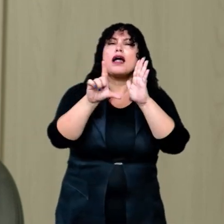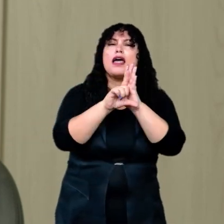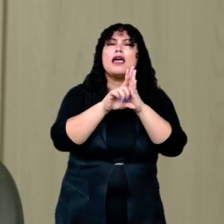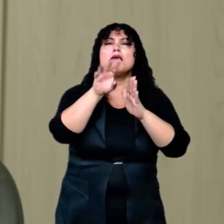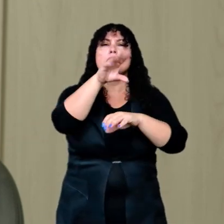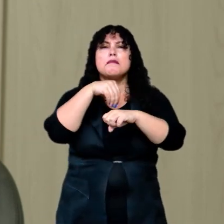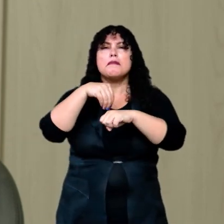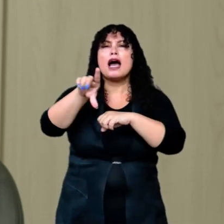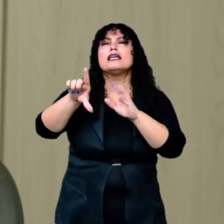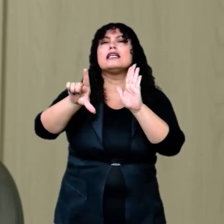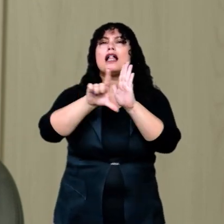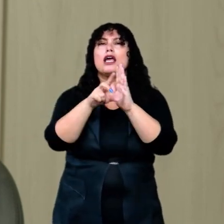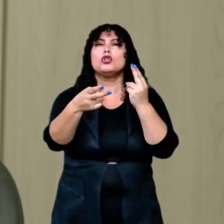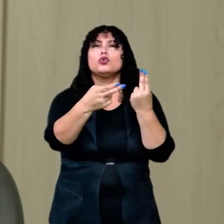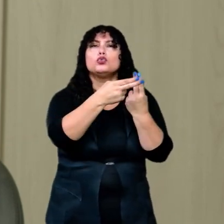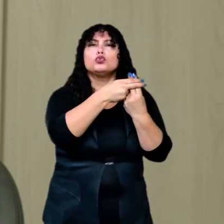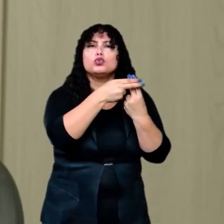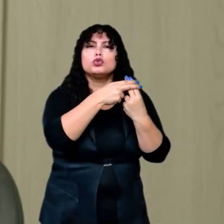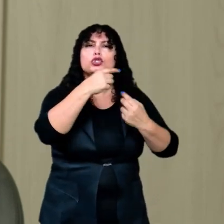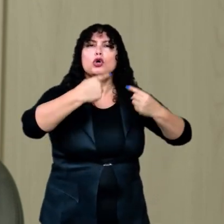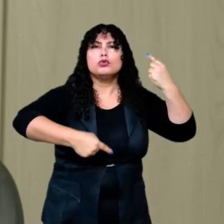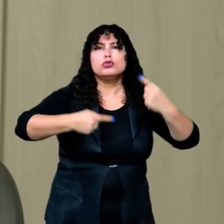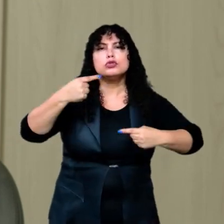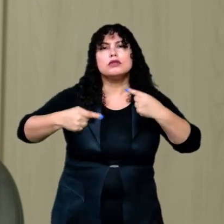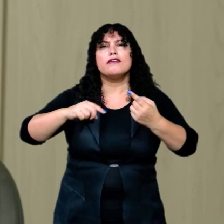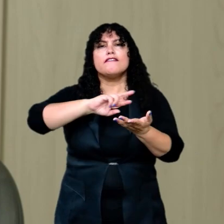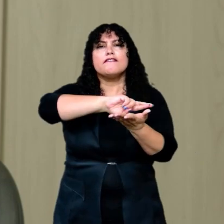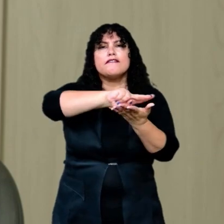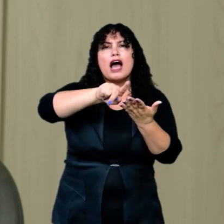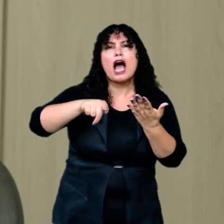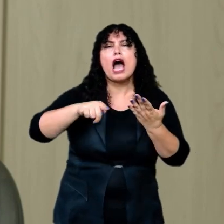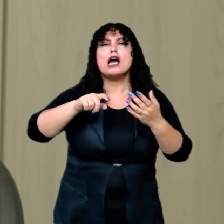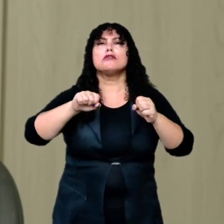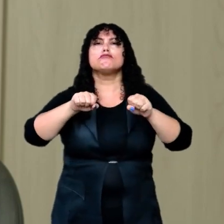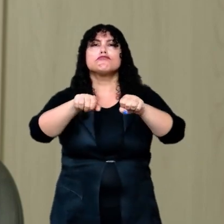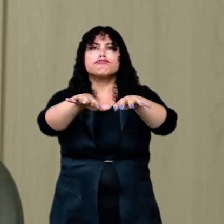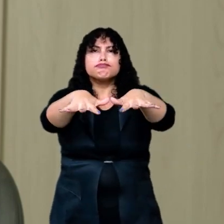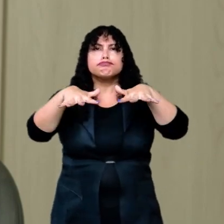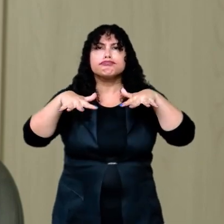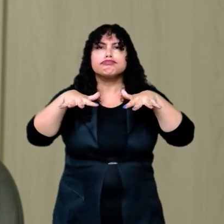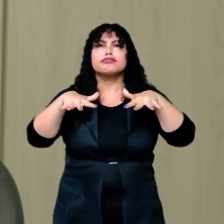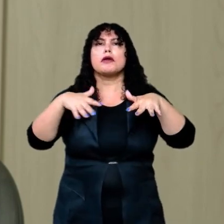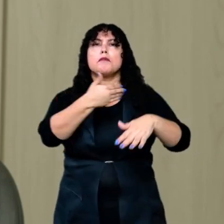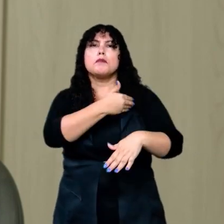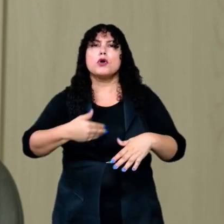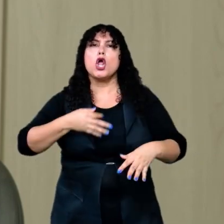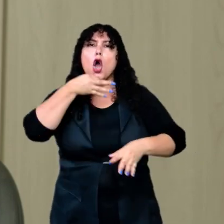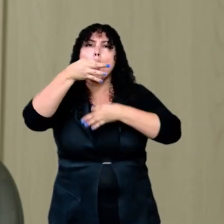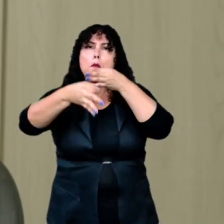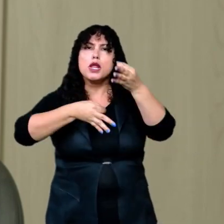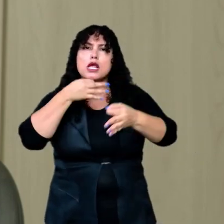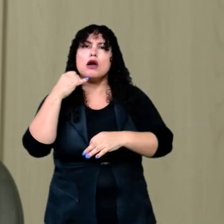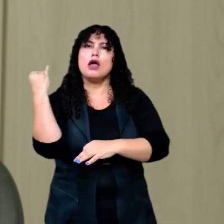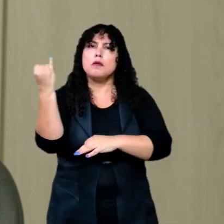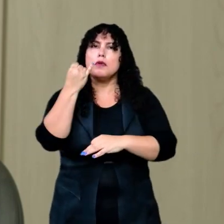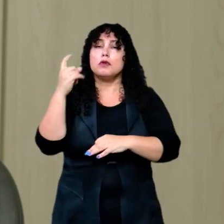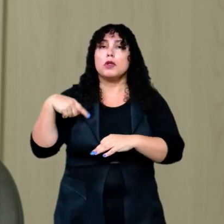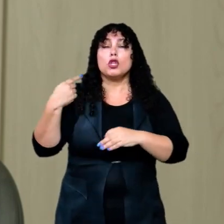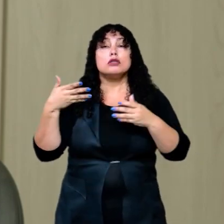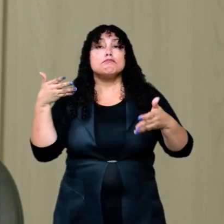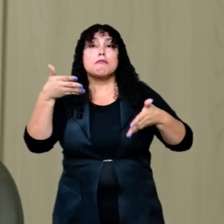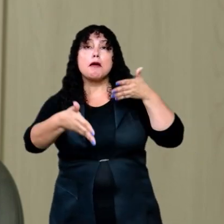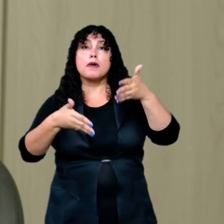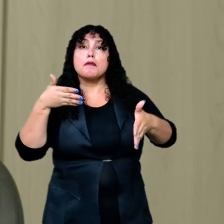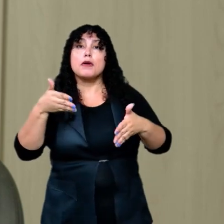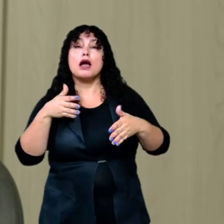essa lei do SUS, nós estamos discutindo, vá nas audiências públicas, né? Dê a sua opinião. Isso é importante a gente estar participando, a gente